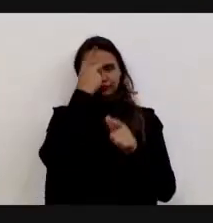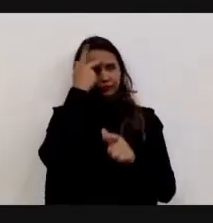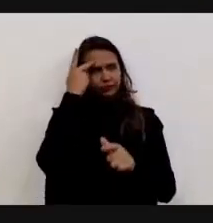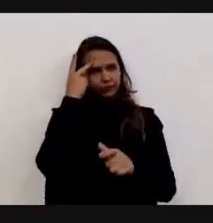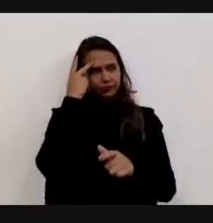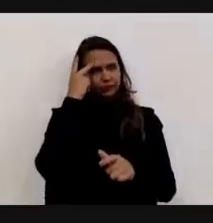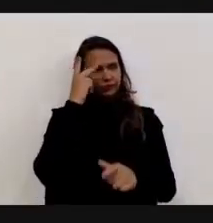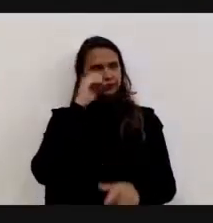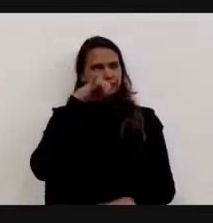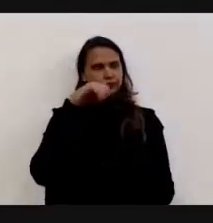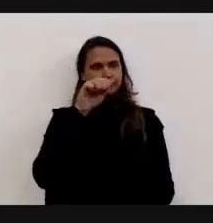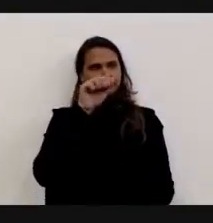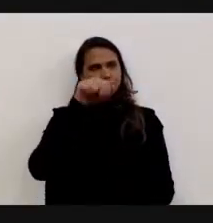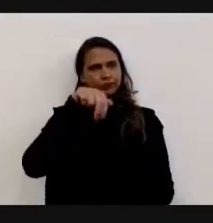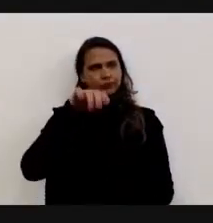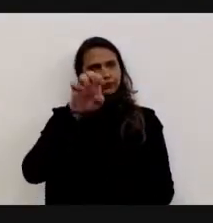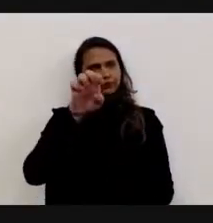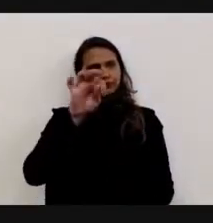Janete está aí?